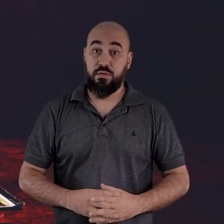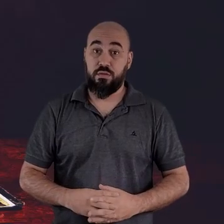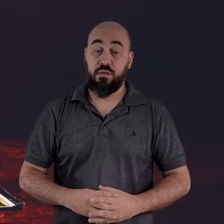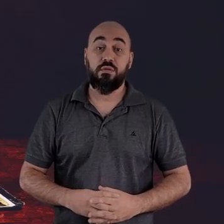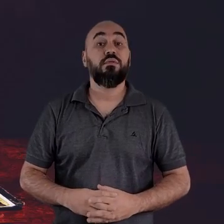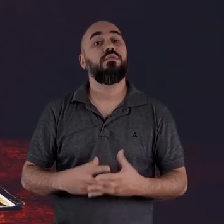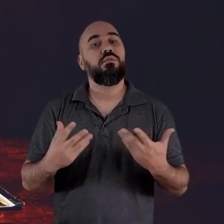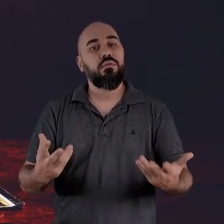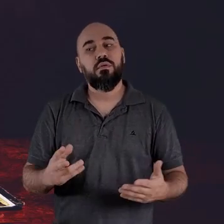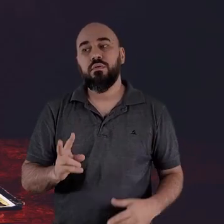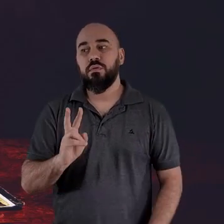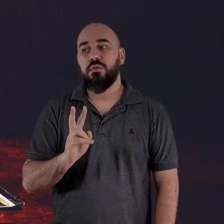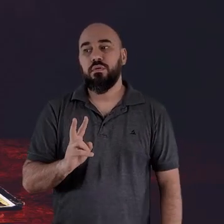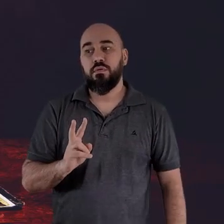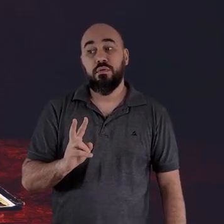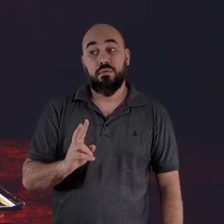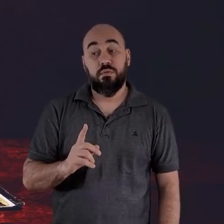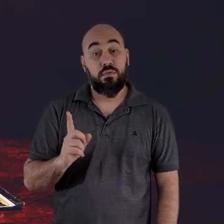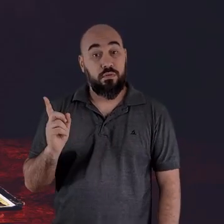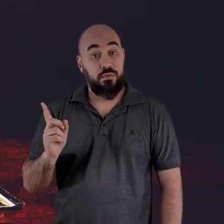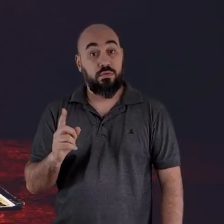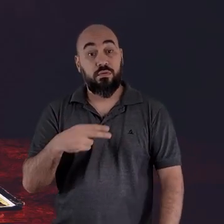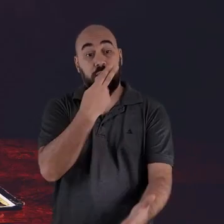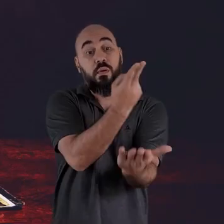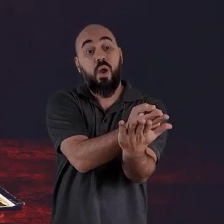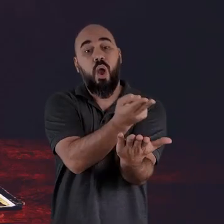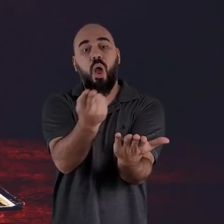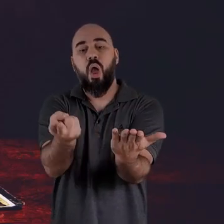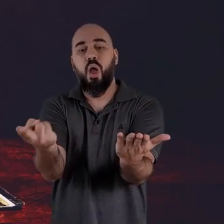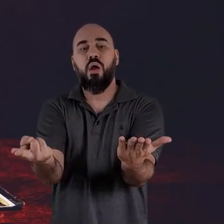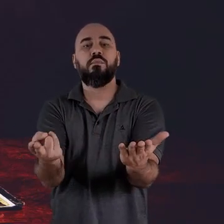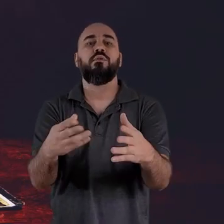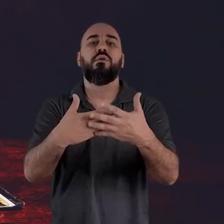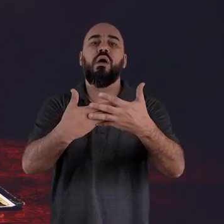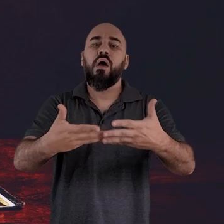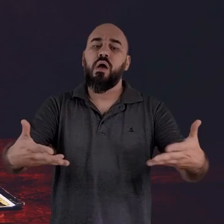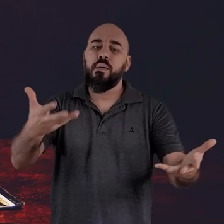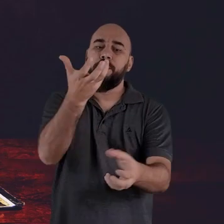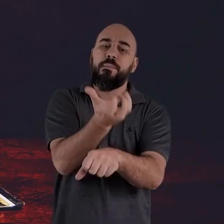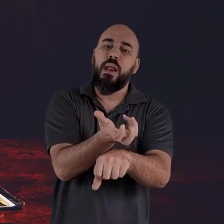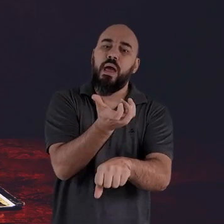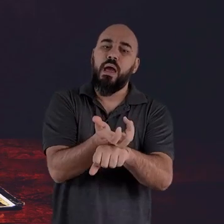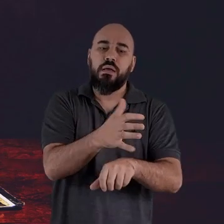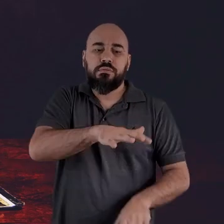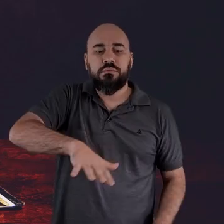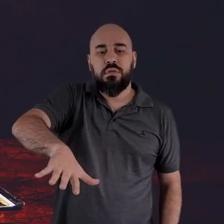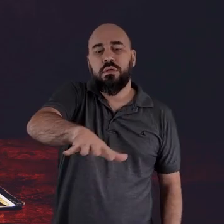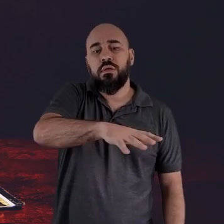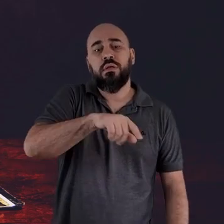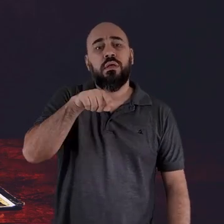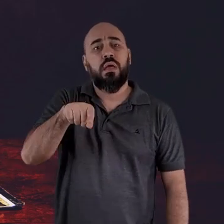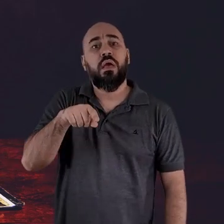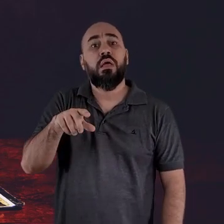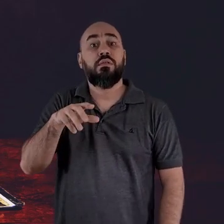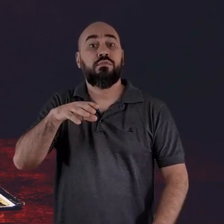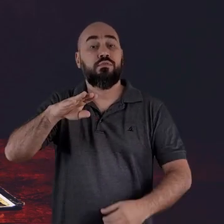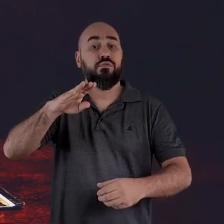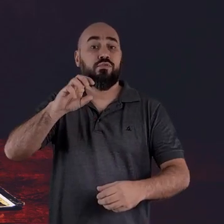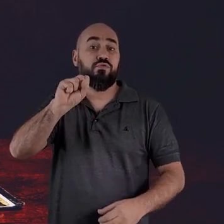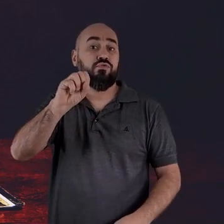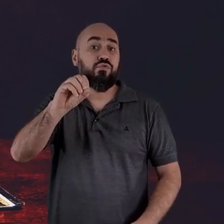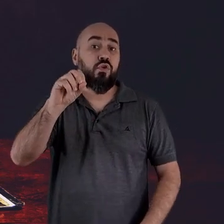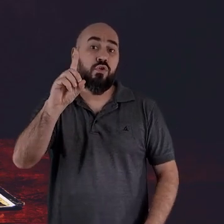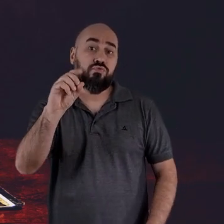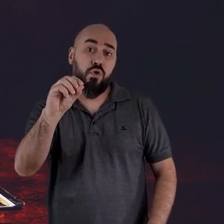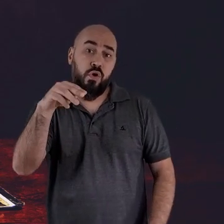cadáveres ficarão estirados na praça da grande cidade, que espiritualmente se chama Sodoma e Egito, onde também o seu